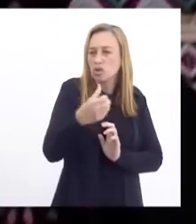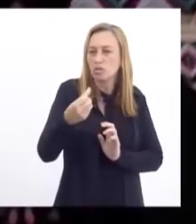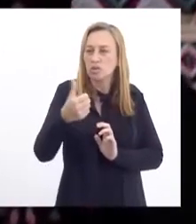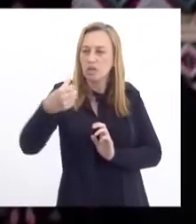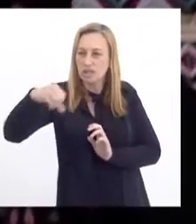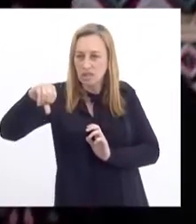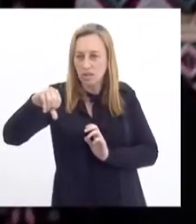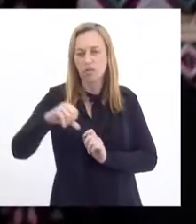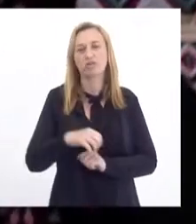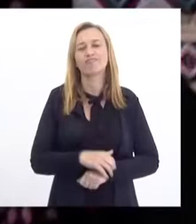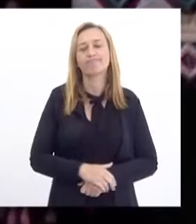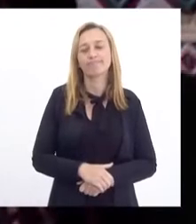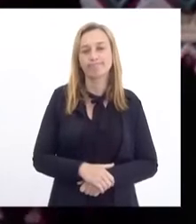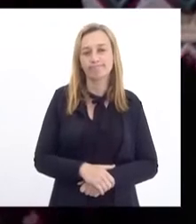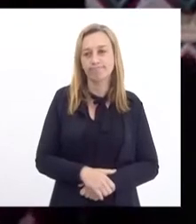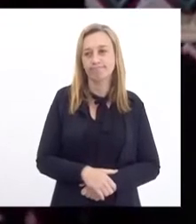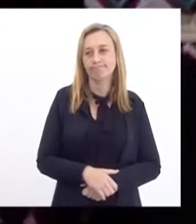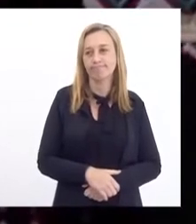2019.